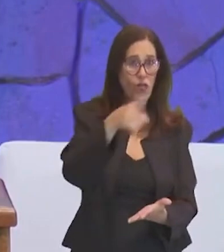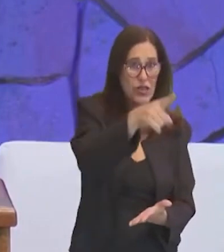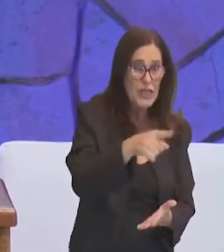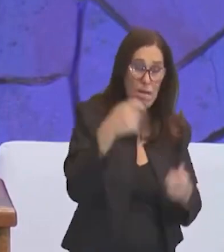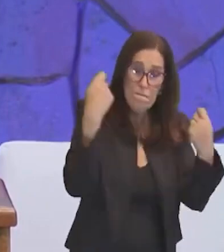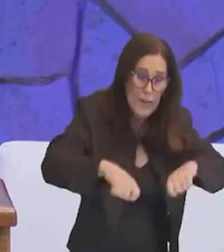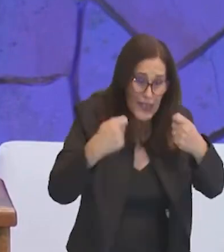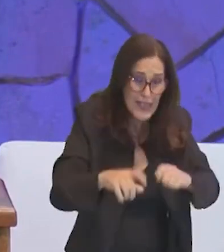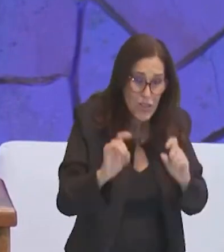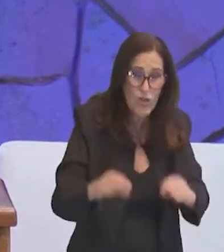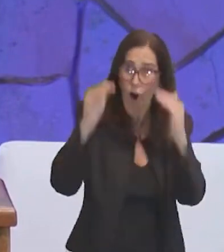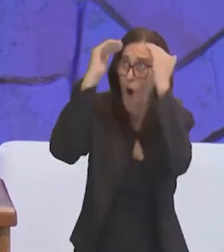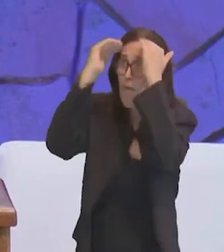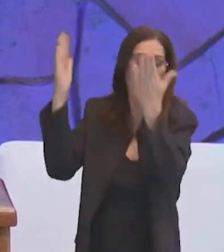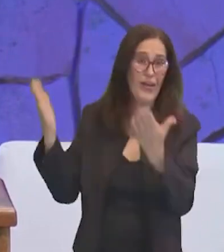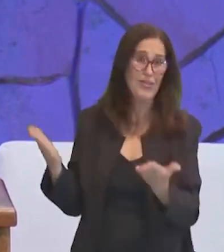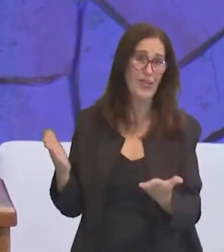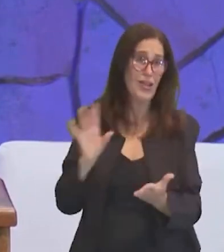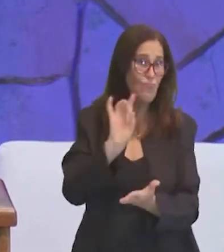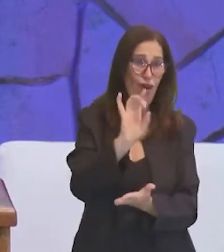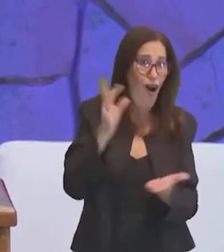precisam seguir.